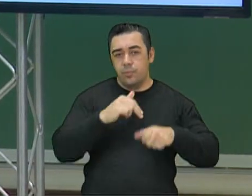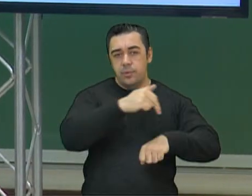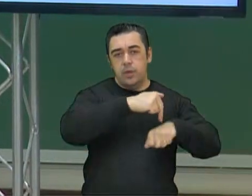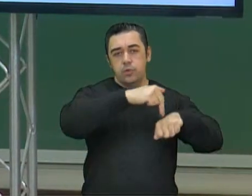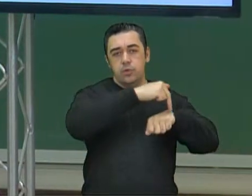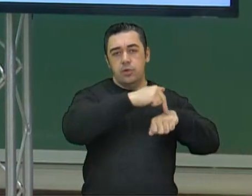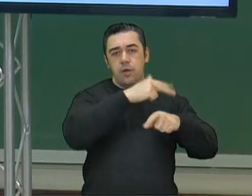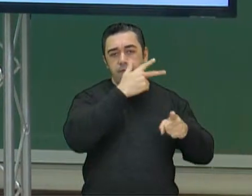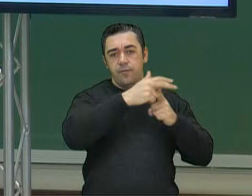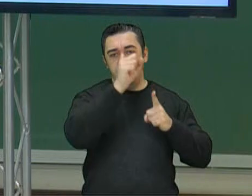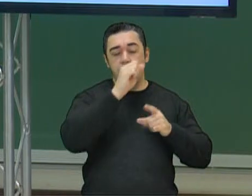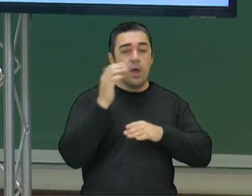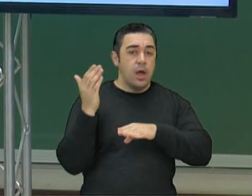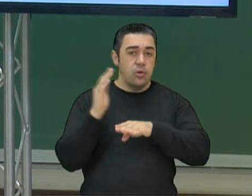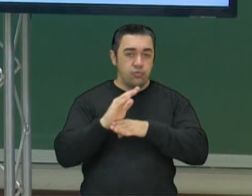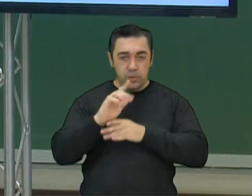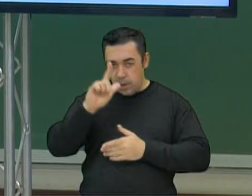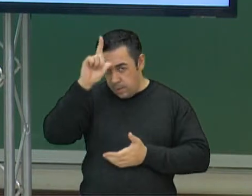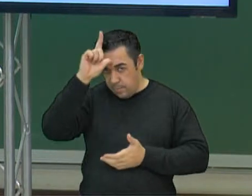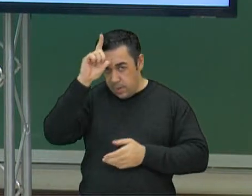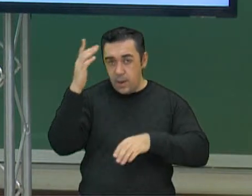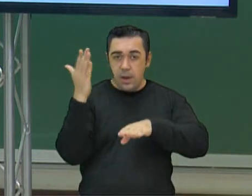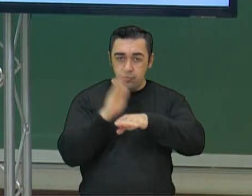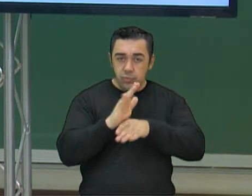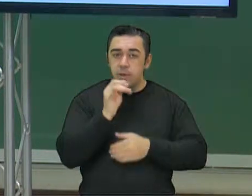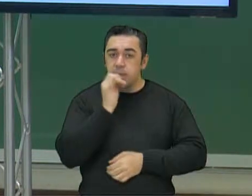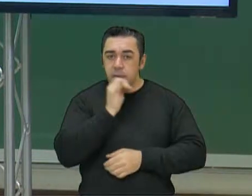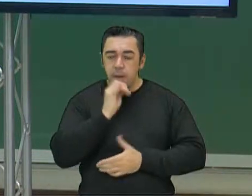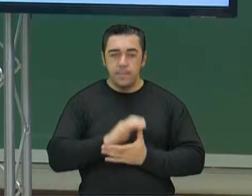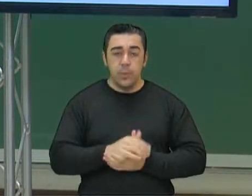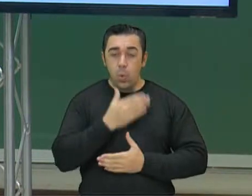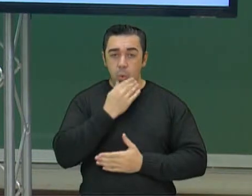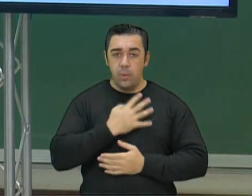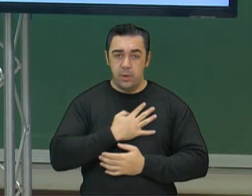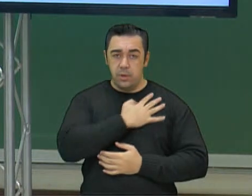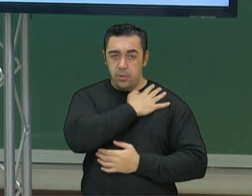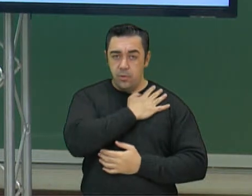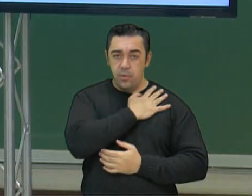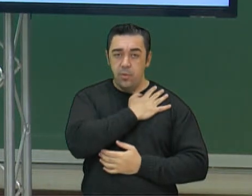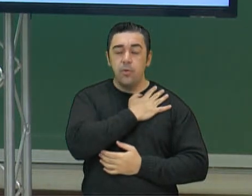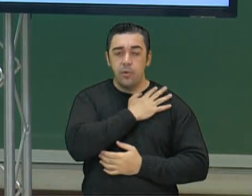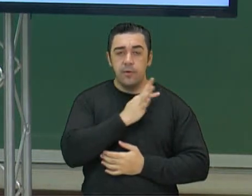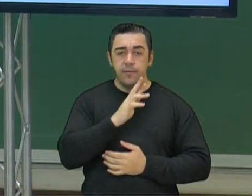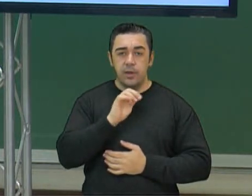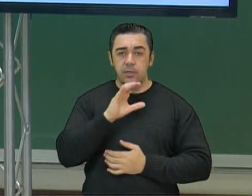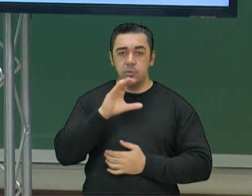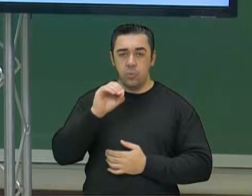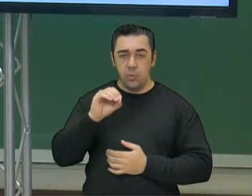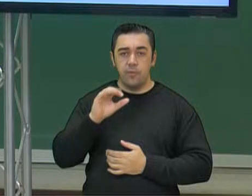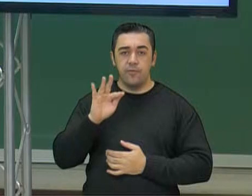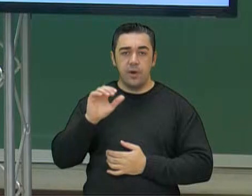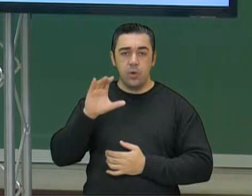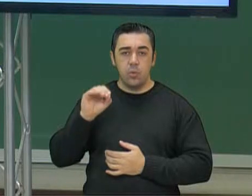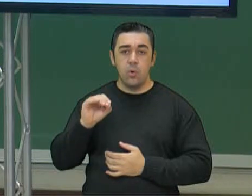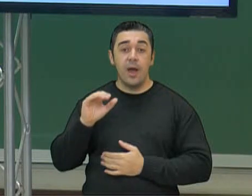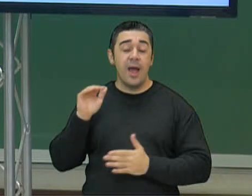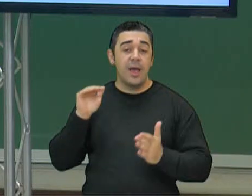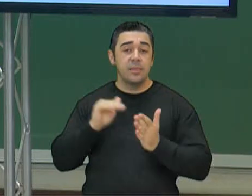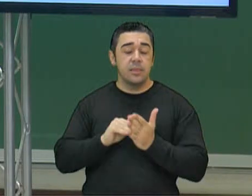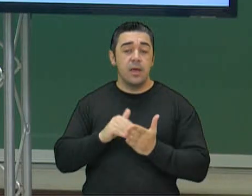a ajuda da Alemanha e da Itália. O general Francisco Franco, então, ficou no governo até sua morte